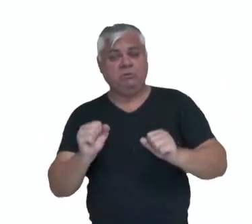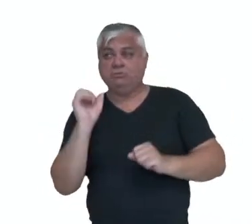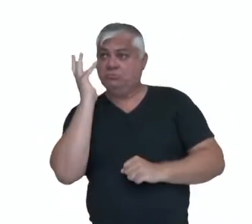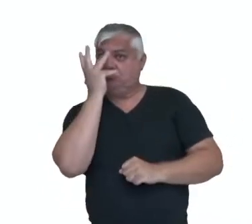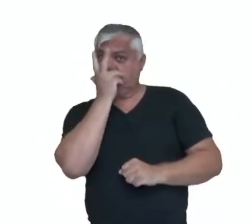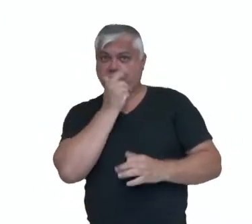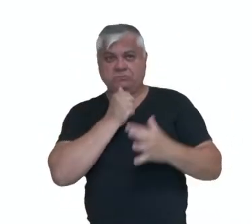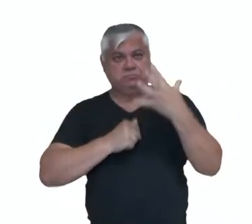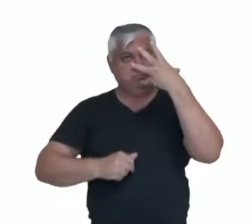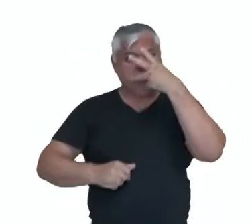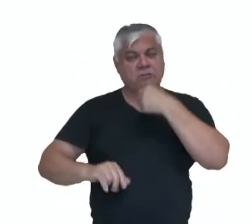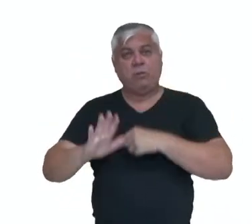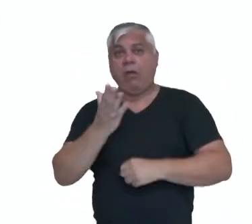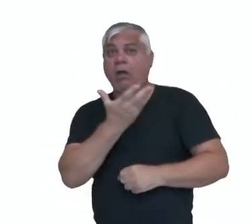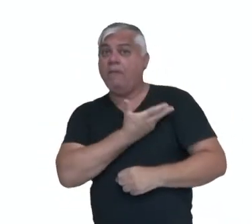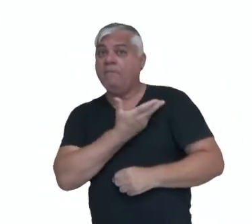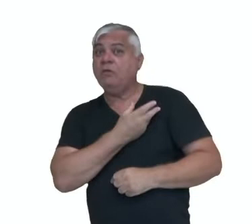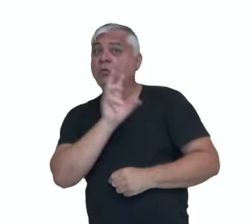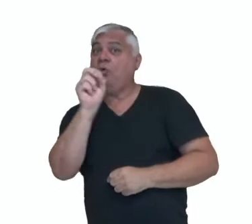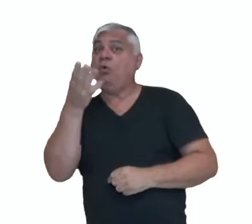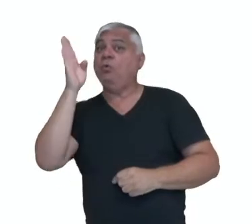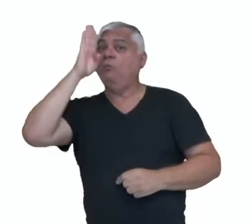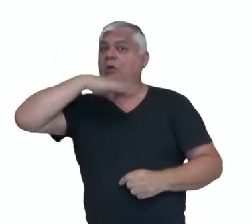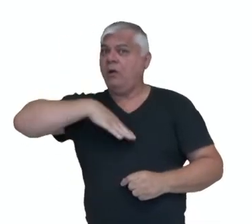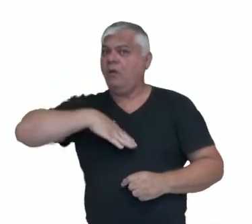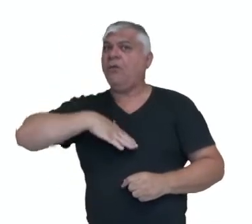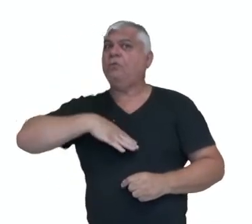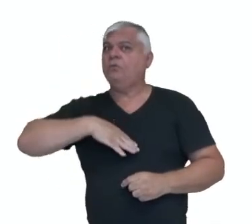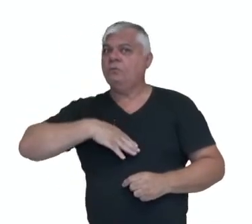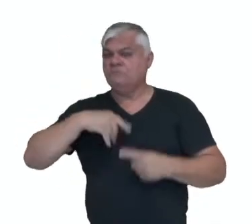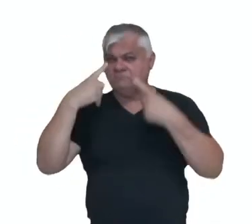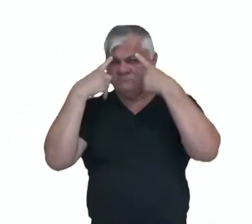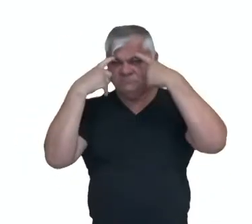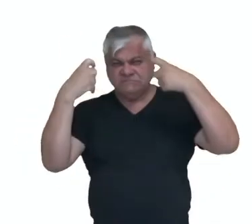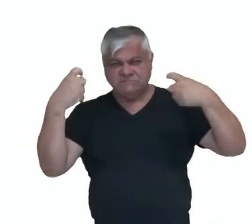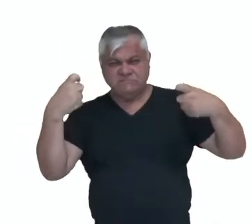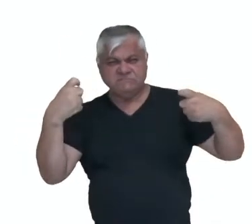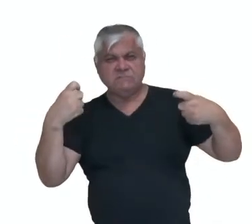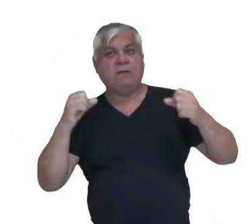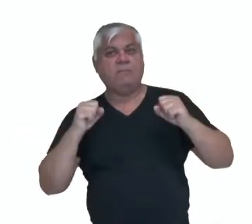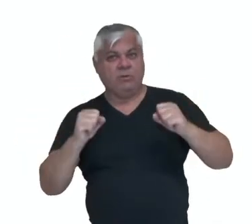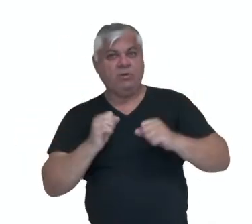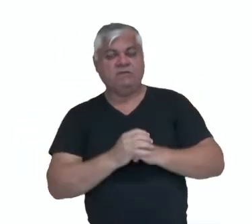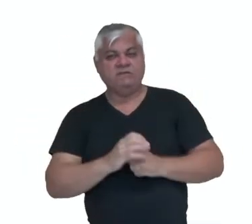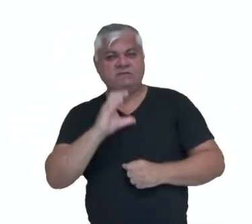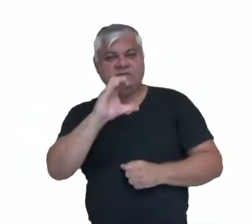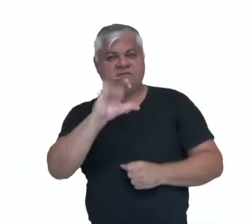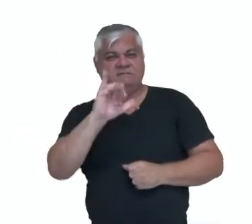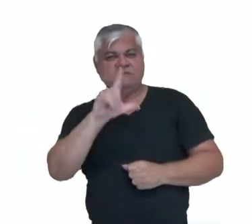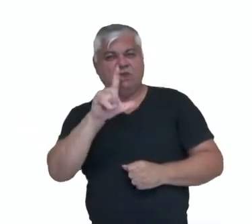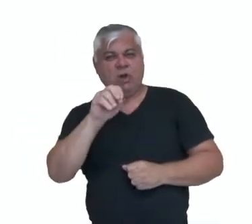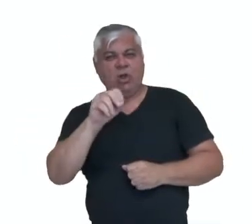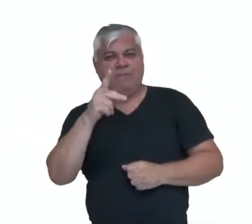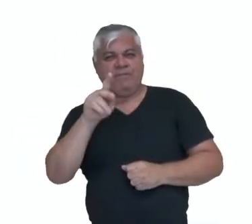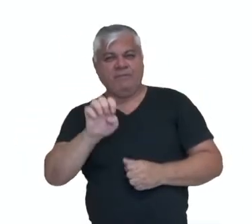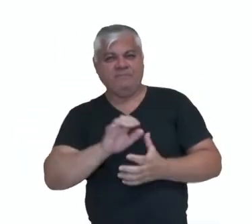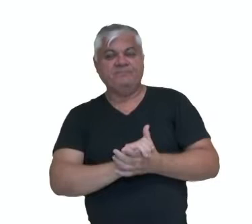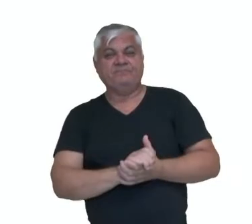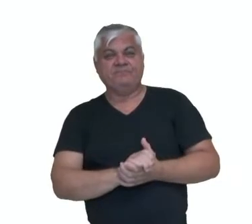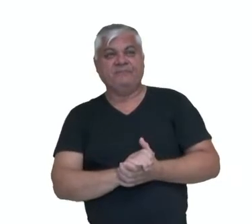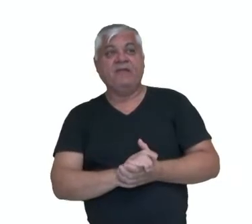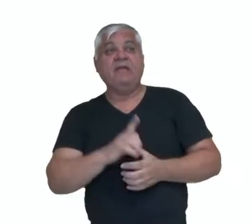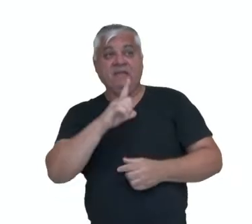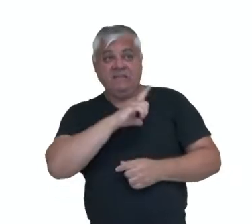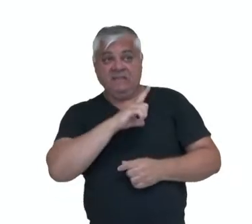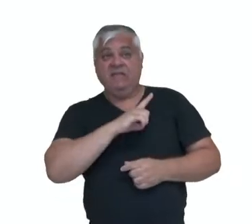formosos, amigáveis, ou malévolos, horrendos, violentos, como o Ciclope. E tem o Tifão. Ele